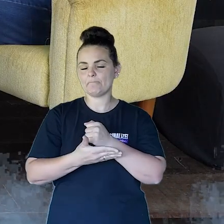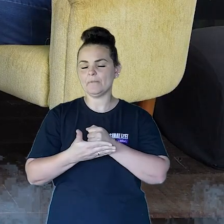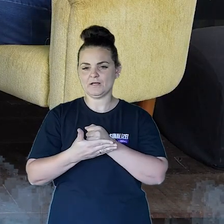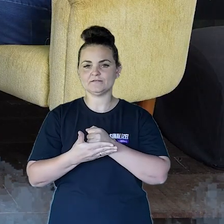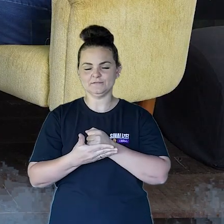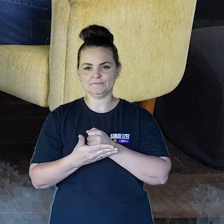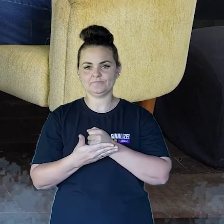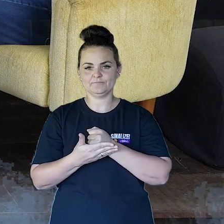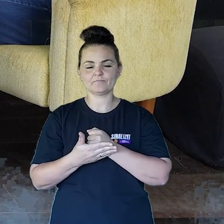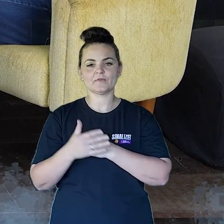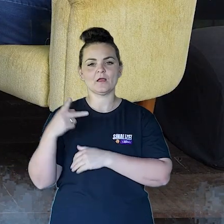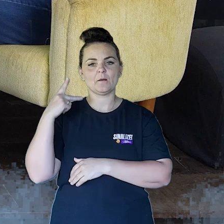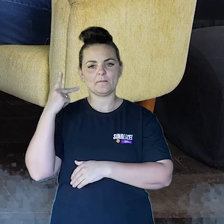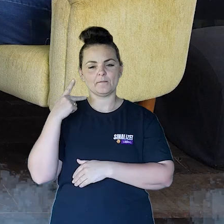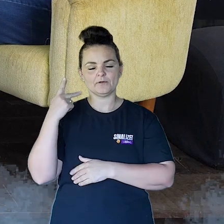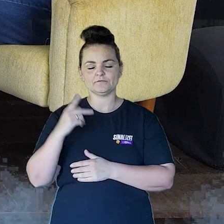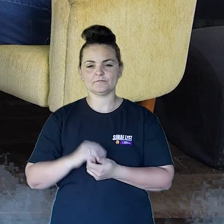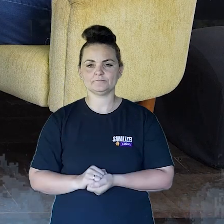eleitoral?